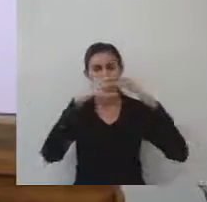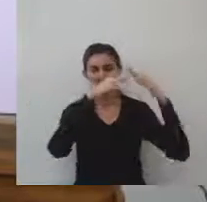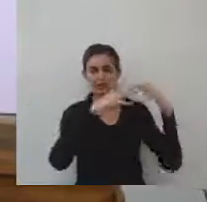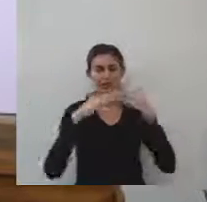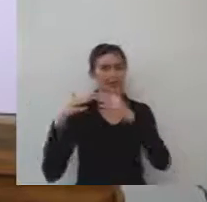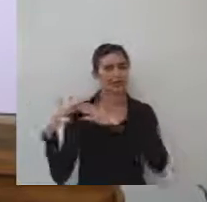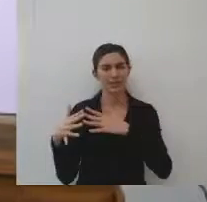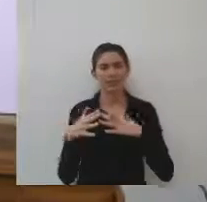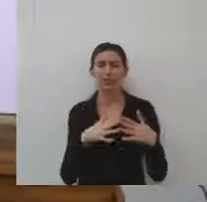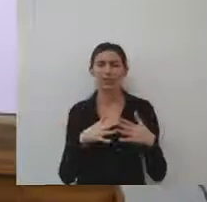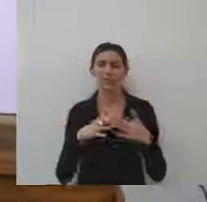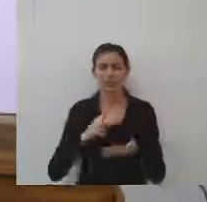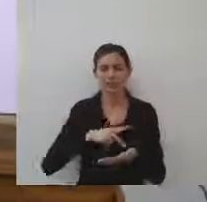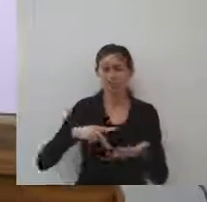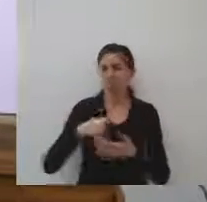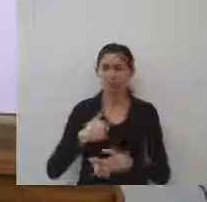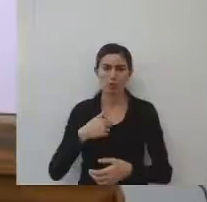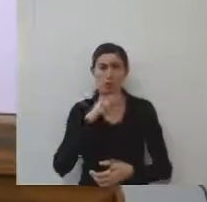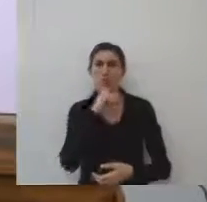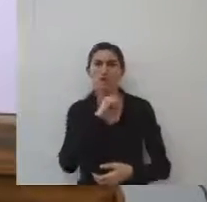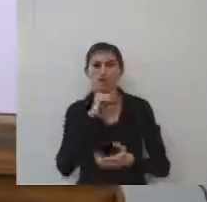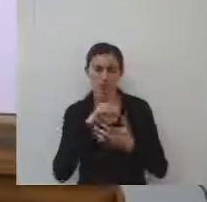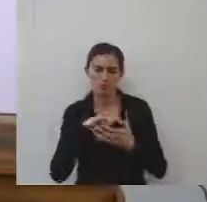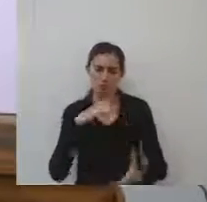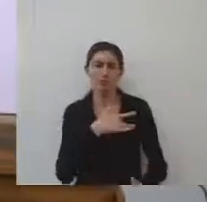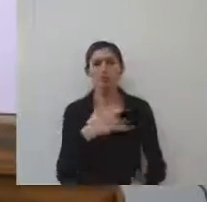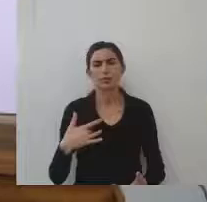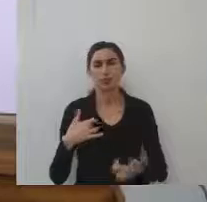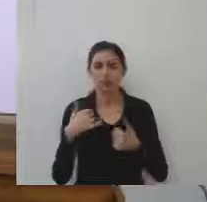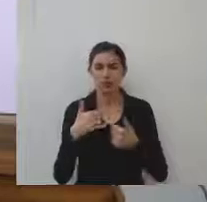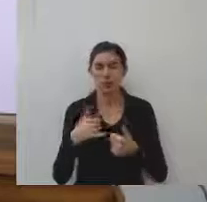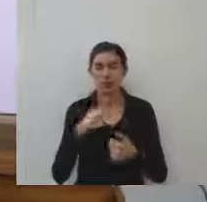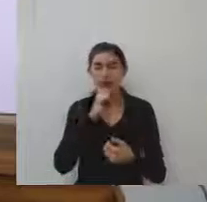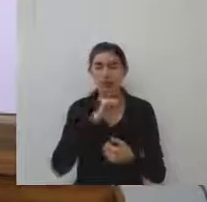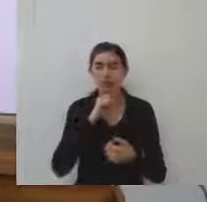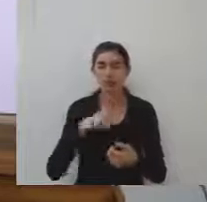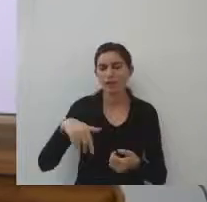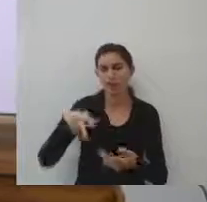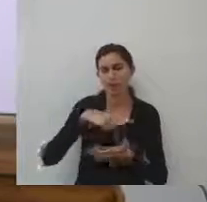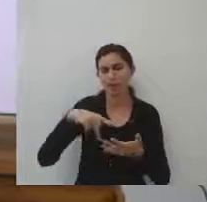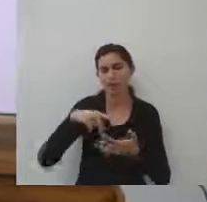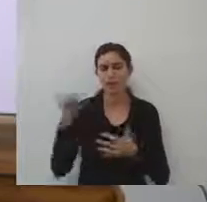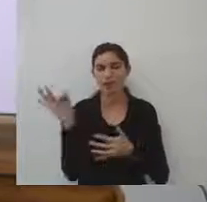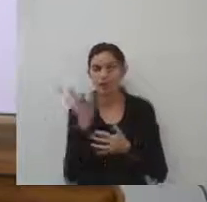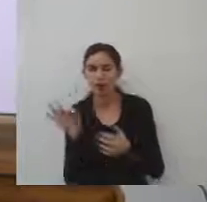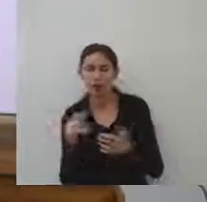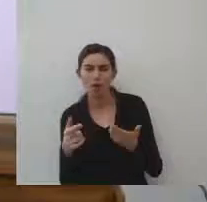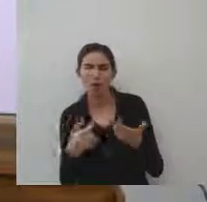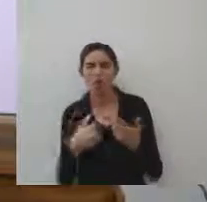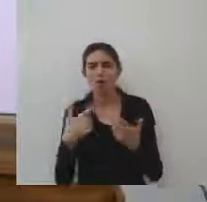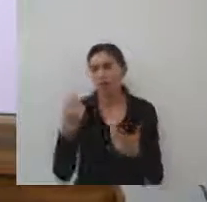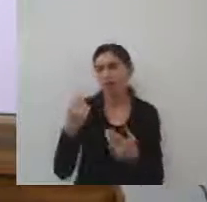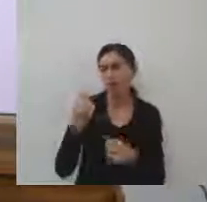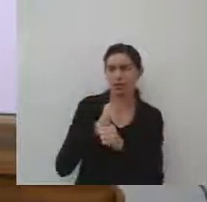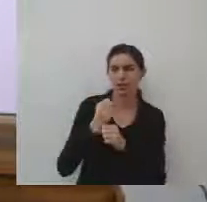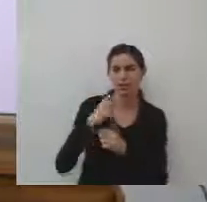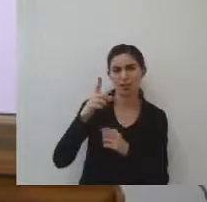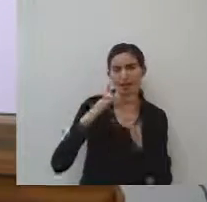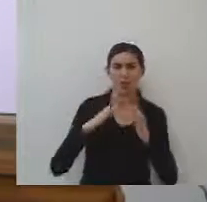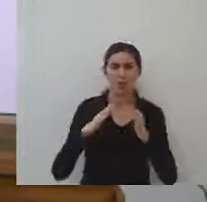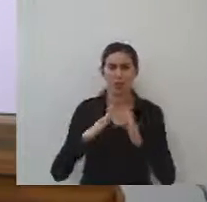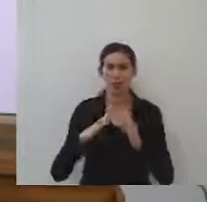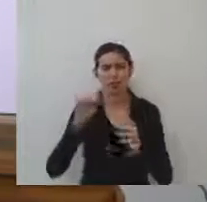dançando. Eu digo que eu quero ser esse velho saudável, né? Eu quero ser aquele velhinho que vai dançar um forrozinho daqui a 20 anos lá na